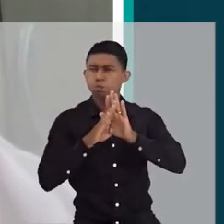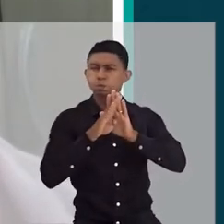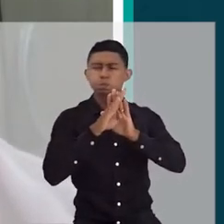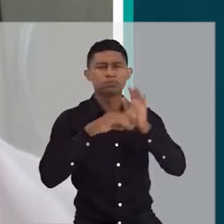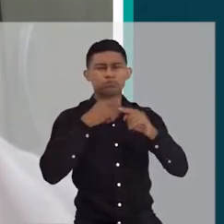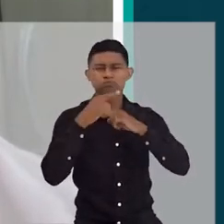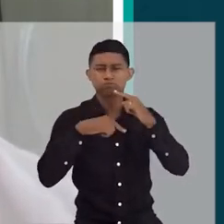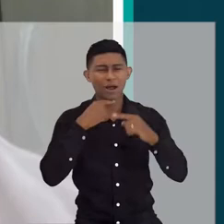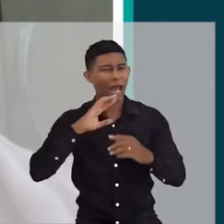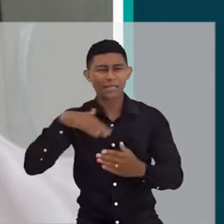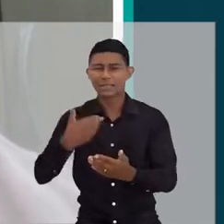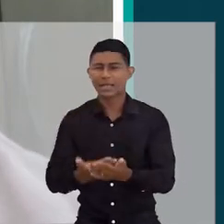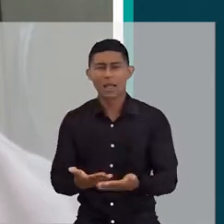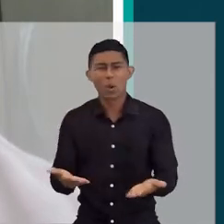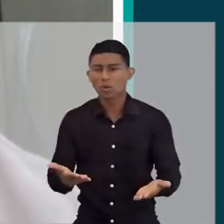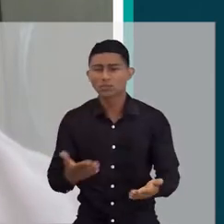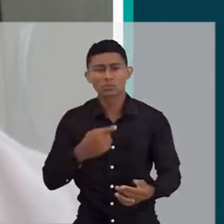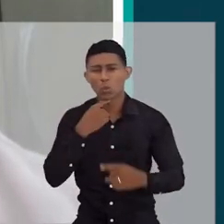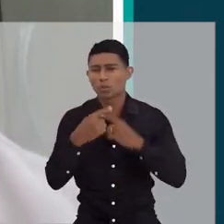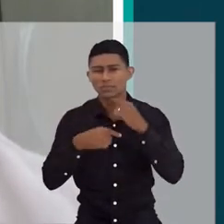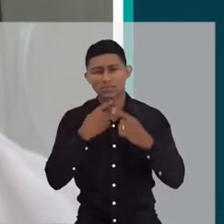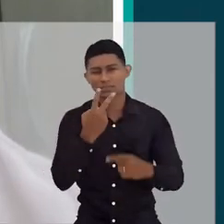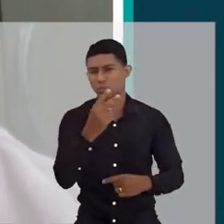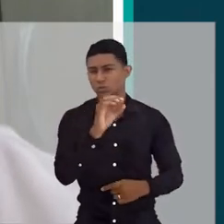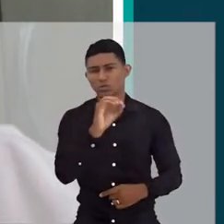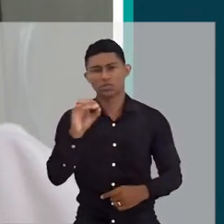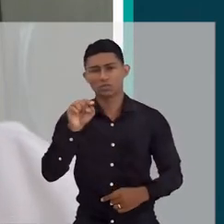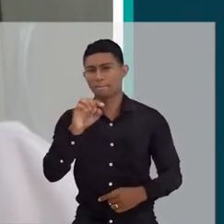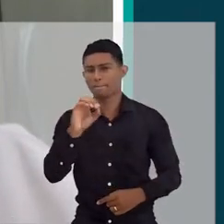né, os 200 mil e tudo.